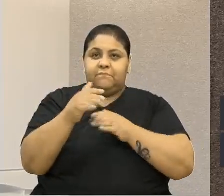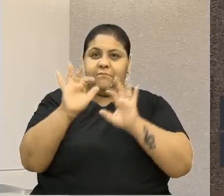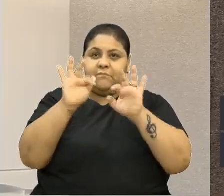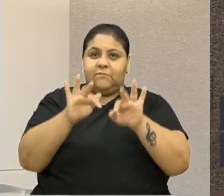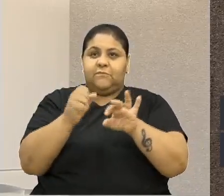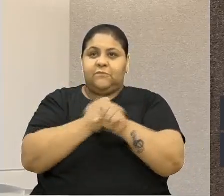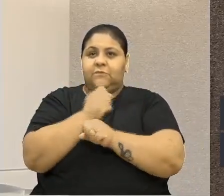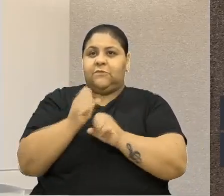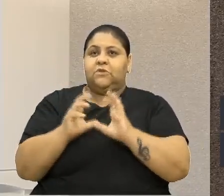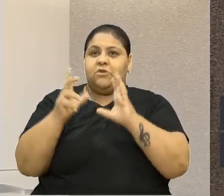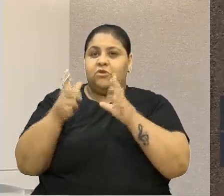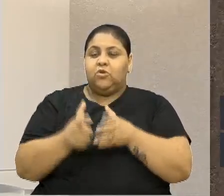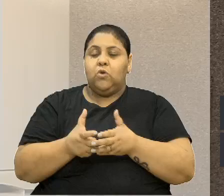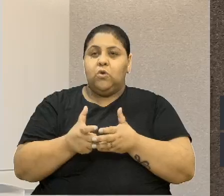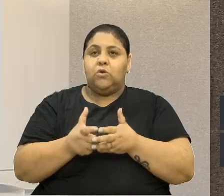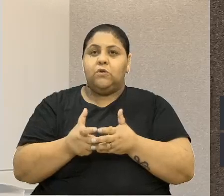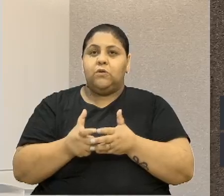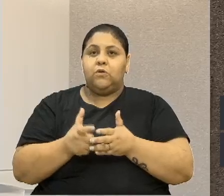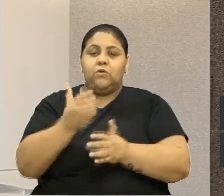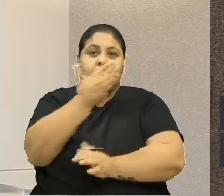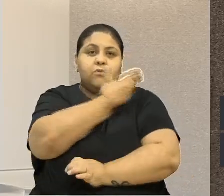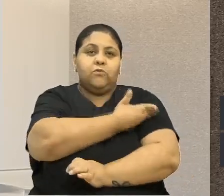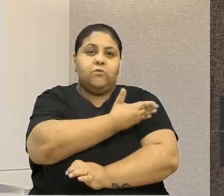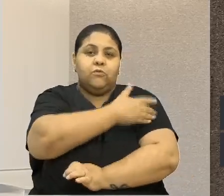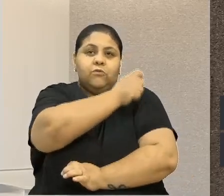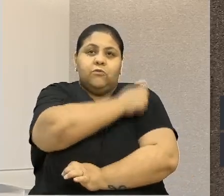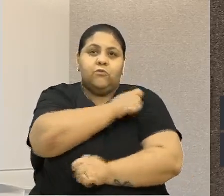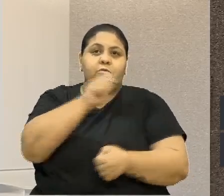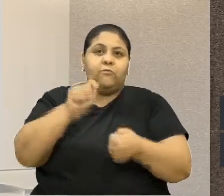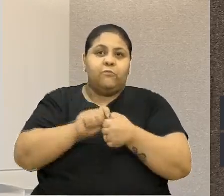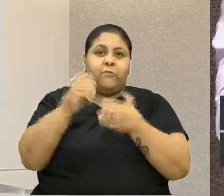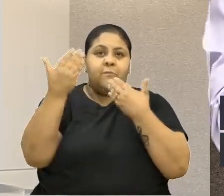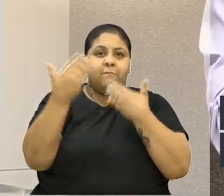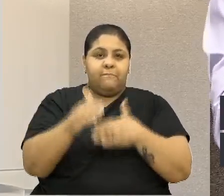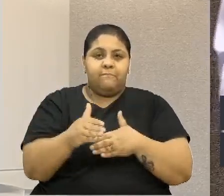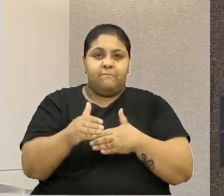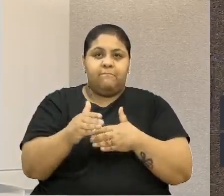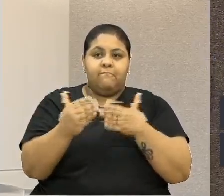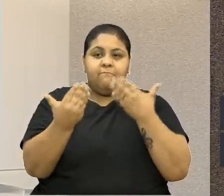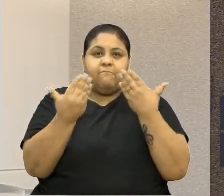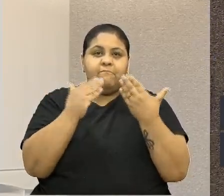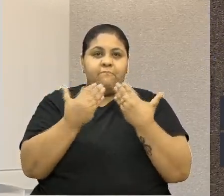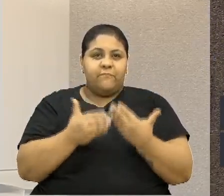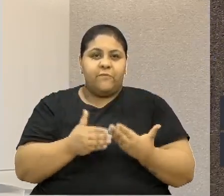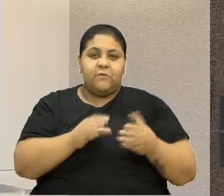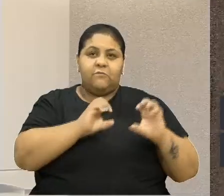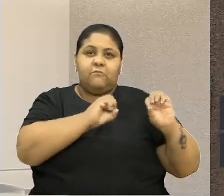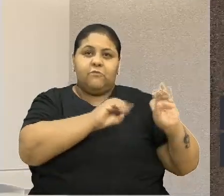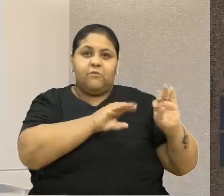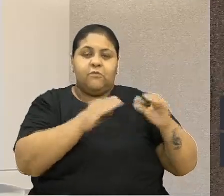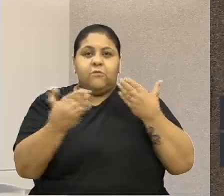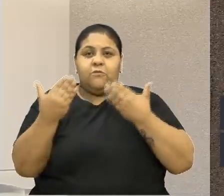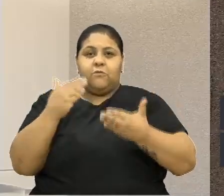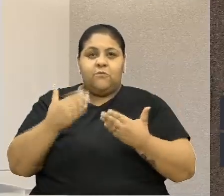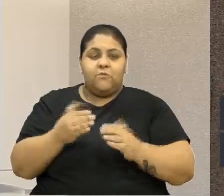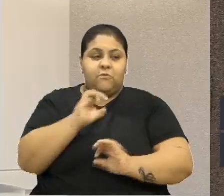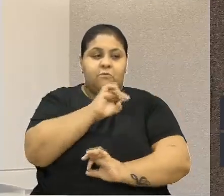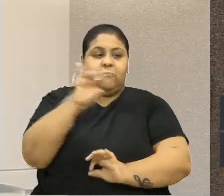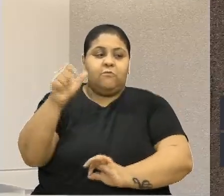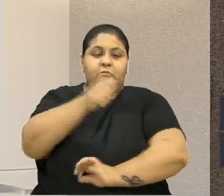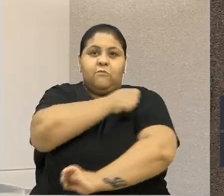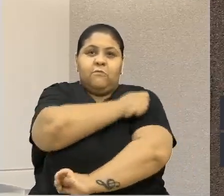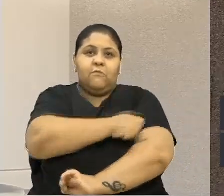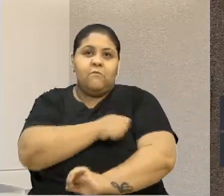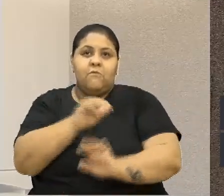ano, porque é toda uma parte de treinamento dos alunos para fazer a prova do Fundeb, avaliação do ensino, avaliação por aluno, avaliação